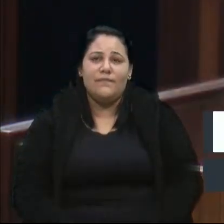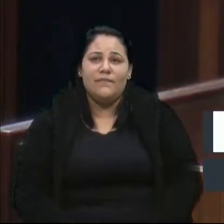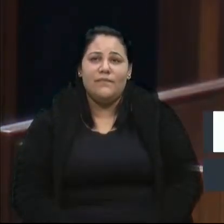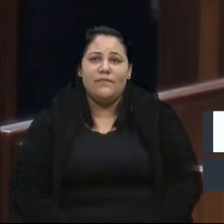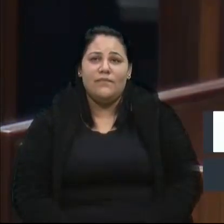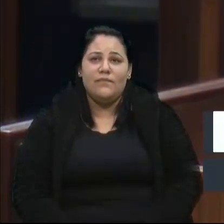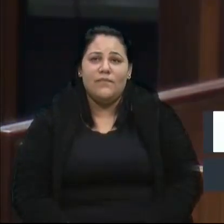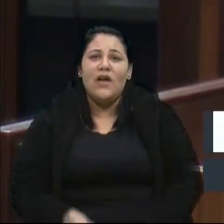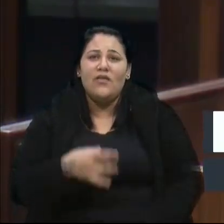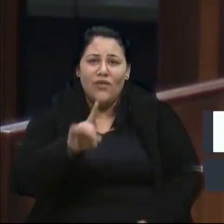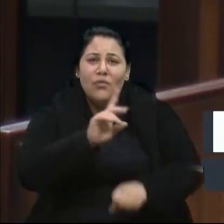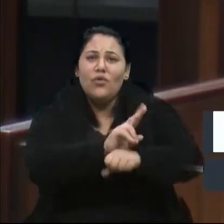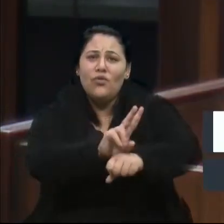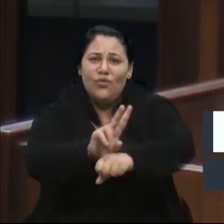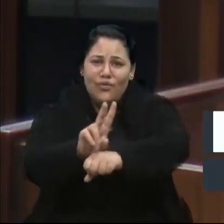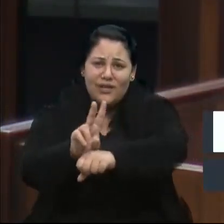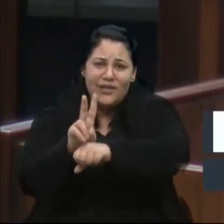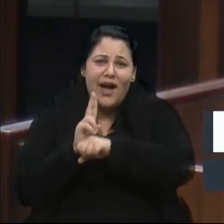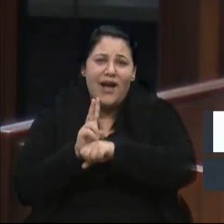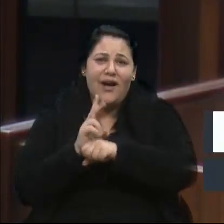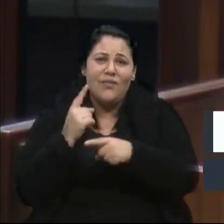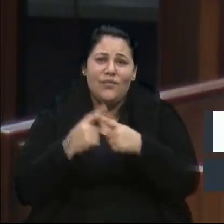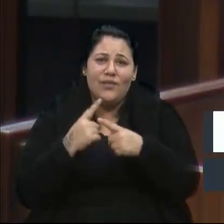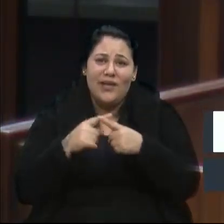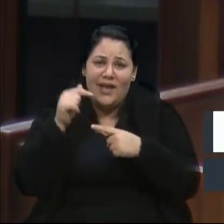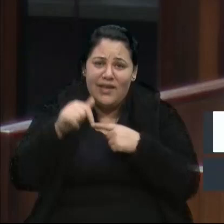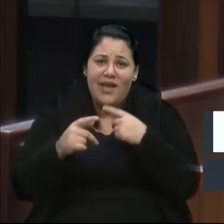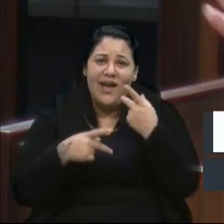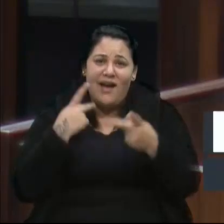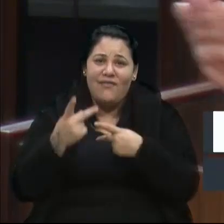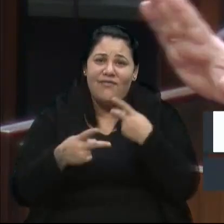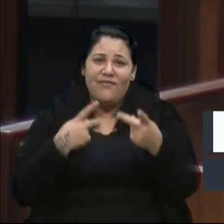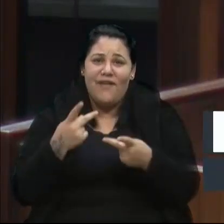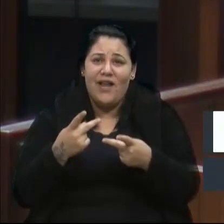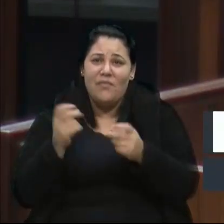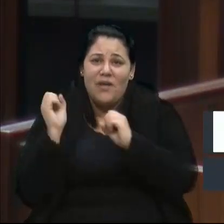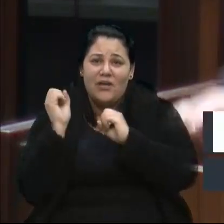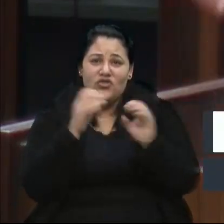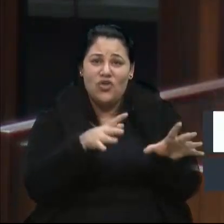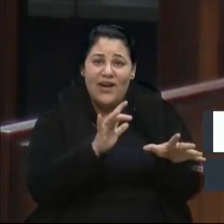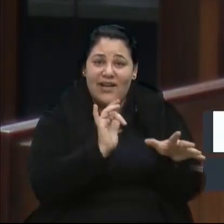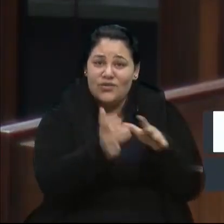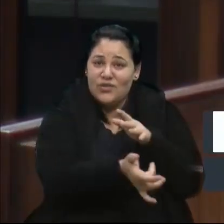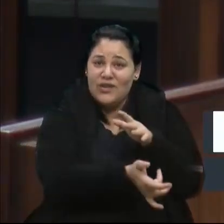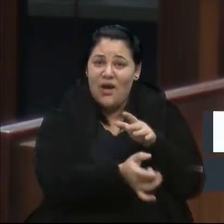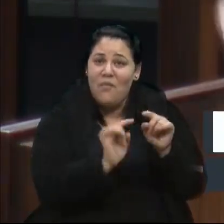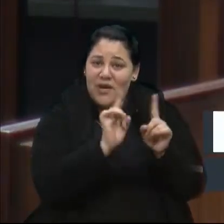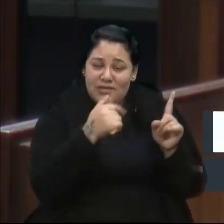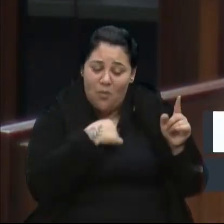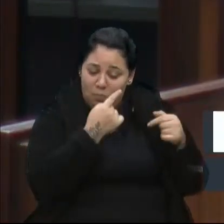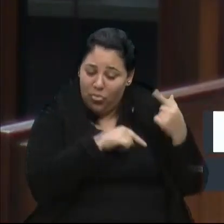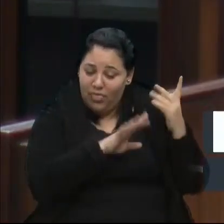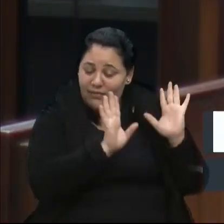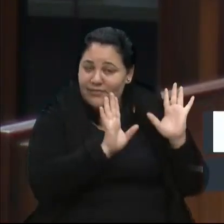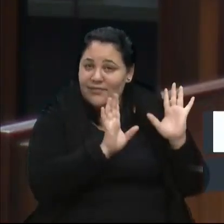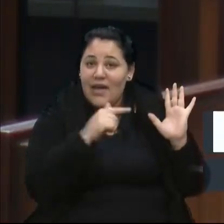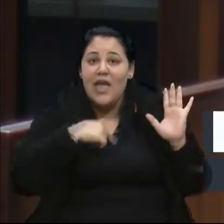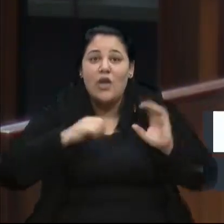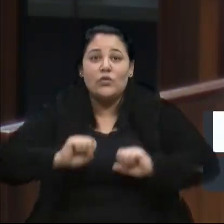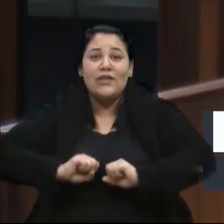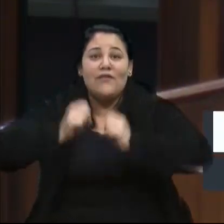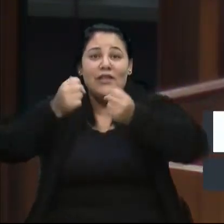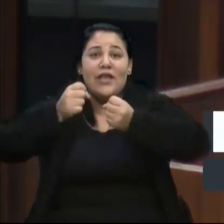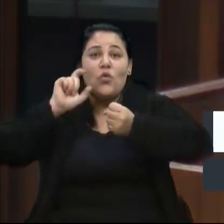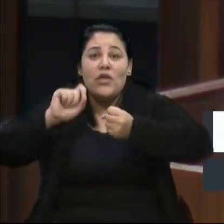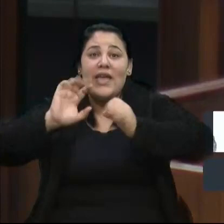Então vamos cuidar, que aqui o discurso às vezes é para jogar para a rede social, mas eu não faço isso. O meu discurso é defender o